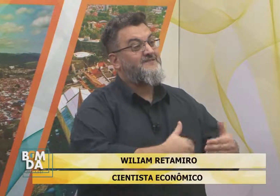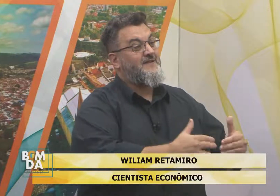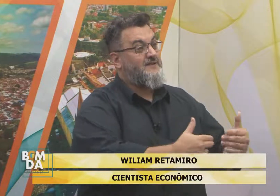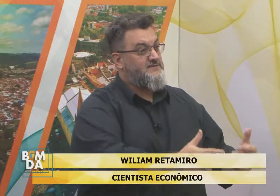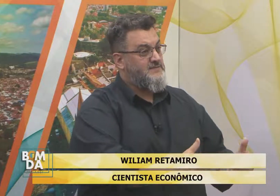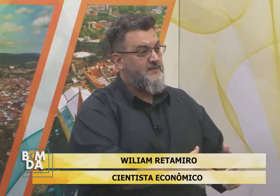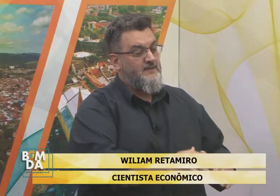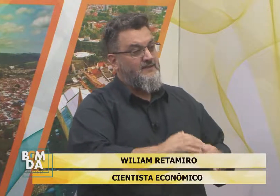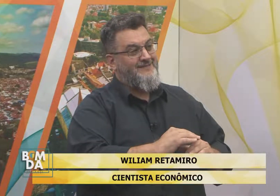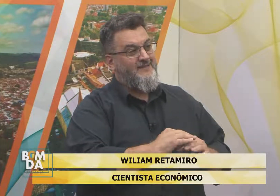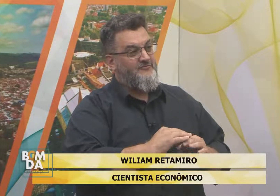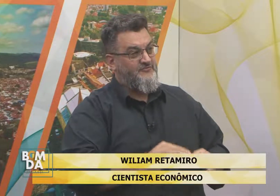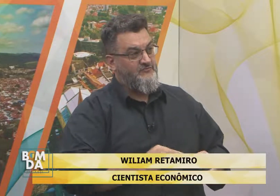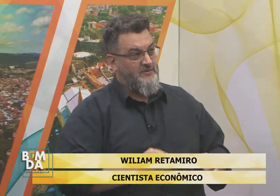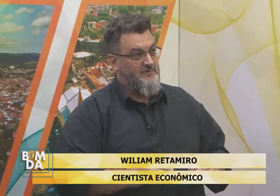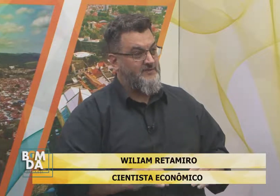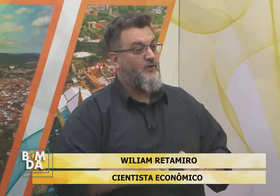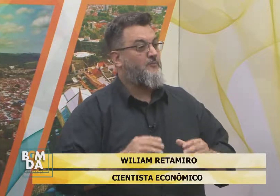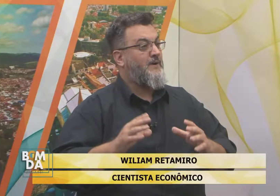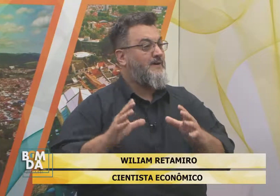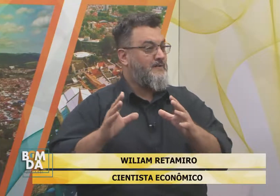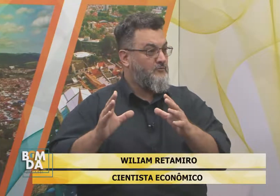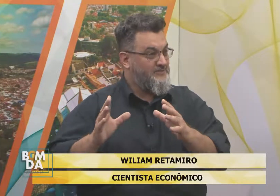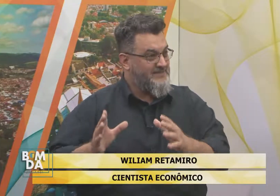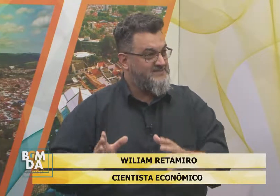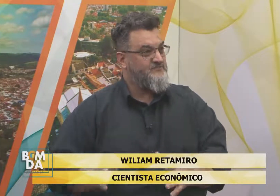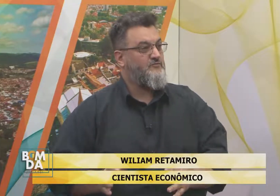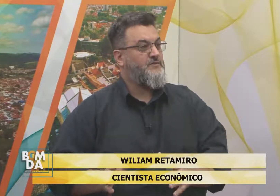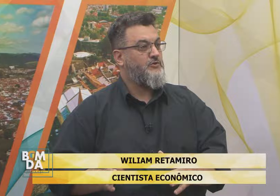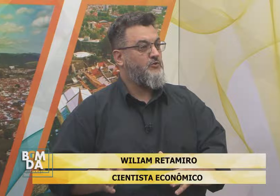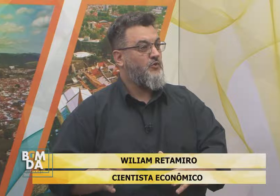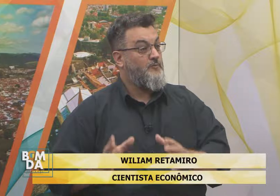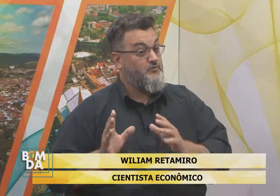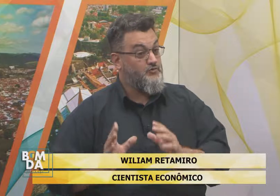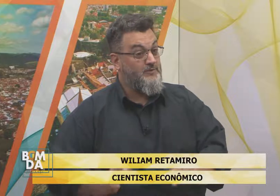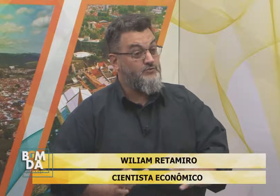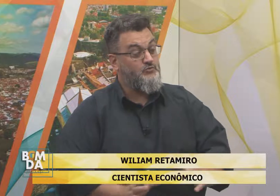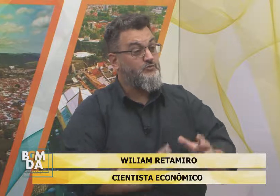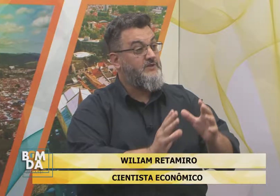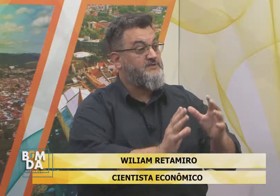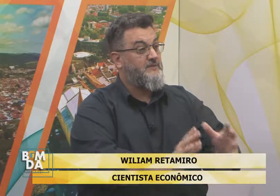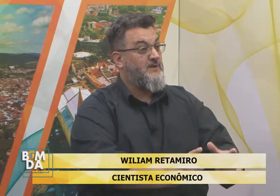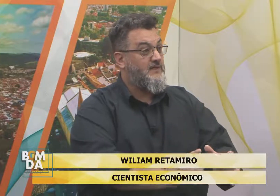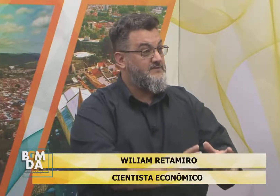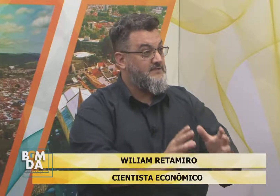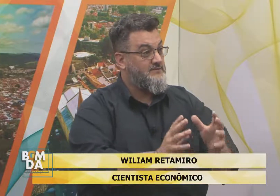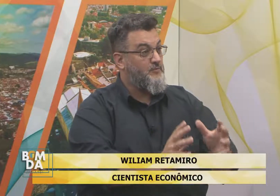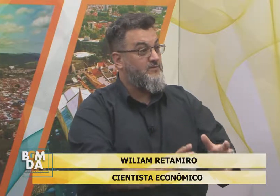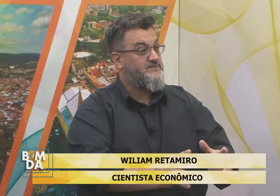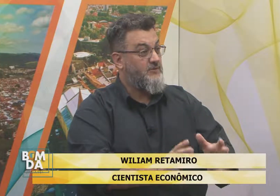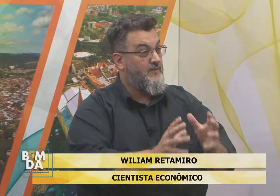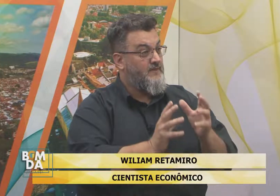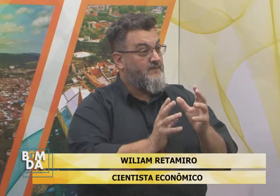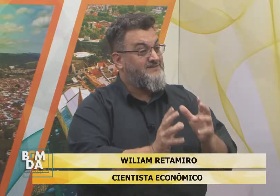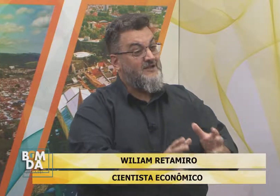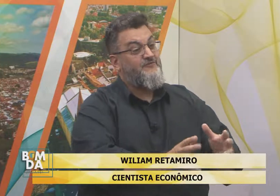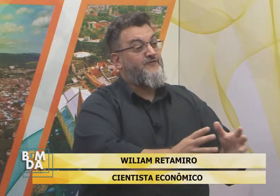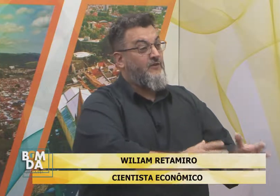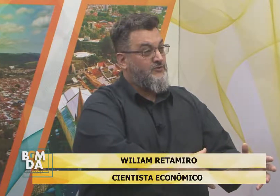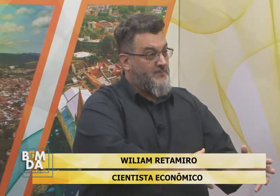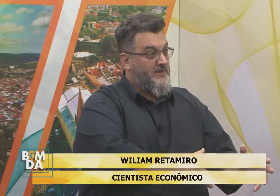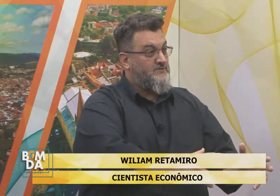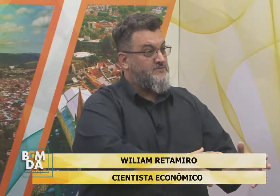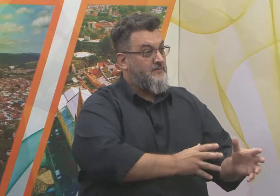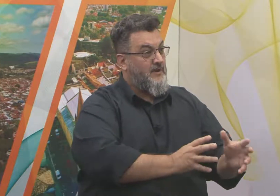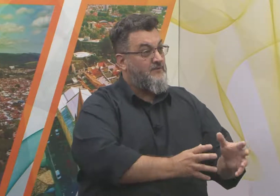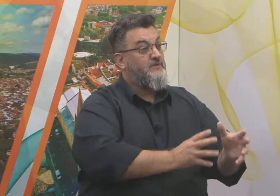espera-se que ela venha a crescer. E ela é fundamental para o desenvolvimento econômico, sobretudo das camadas, né, da população que está